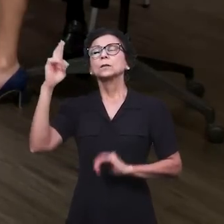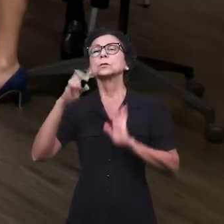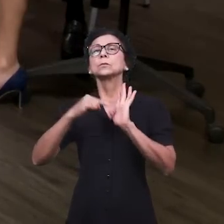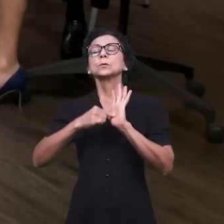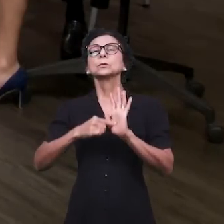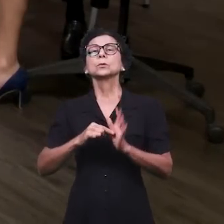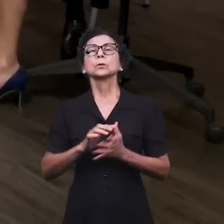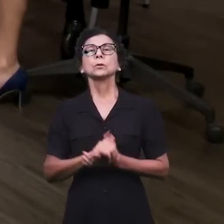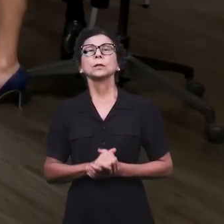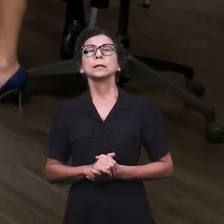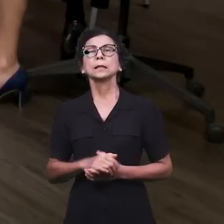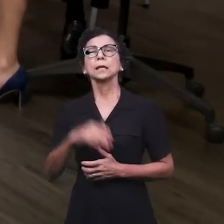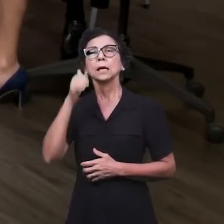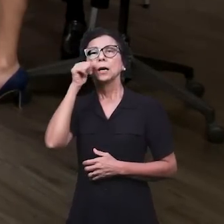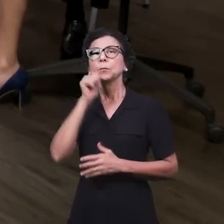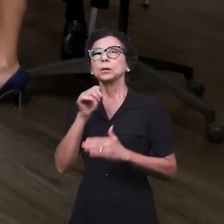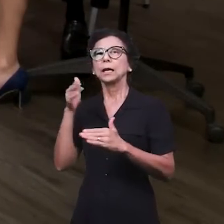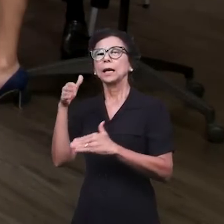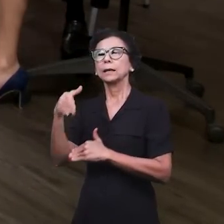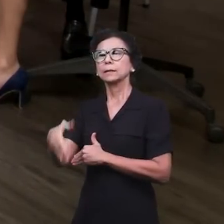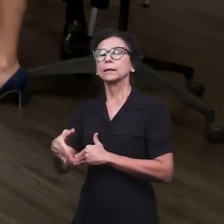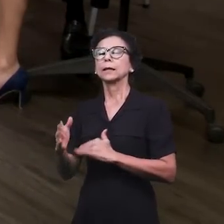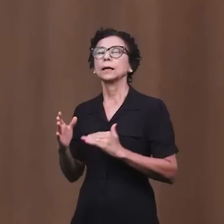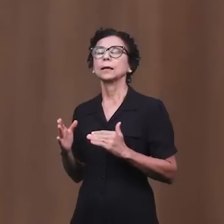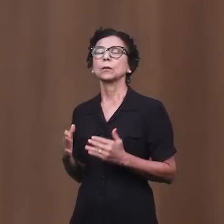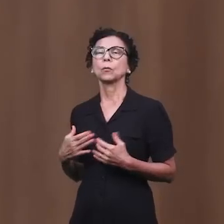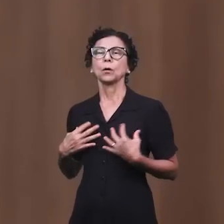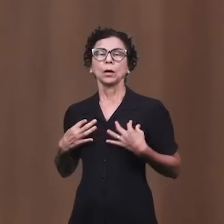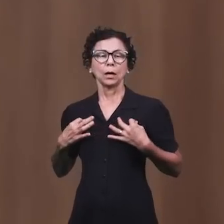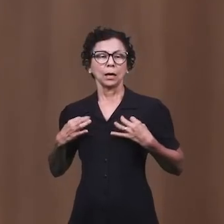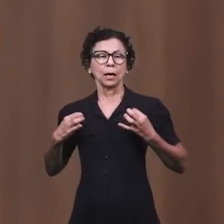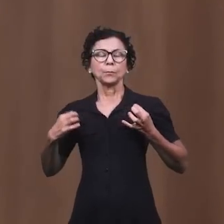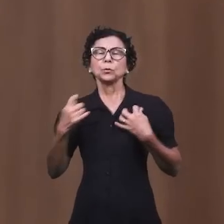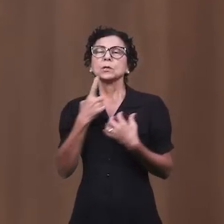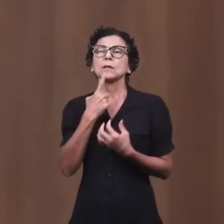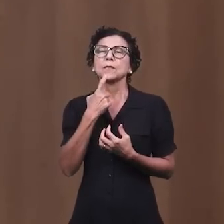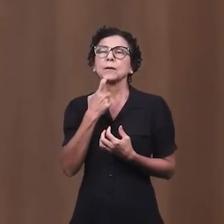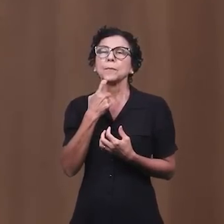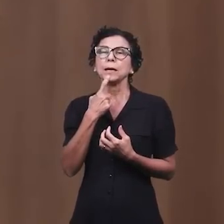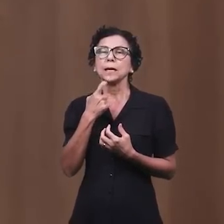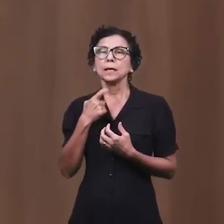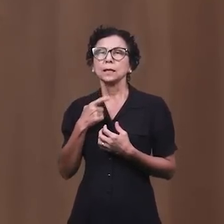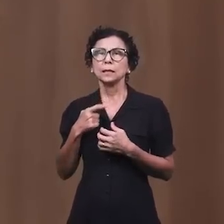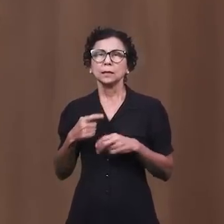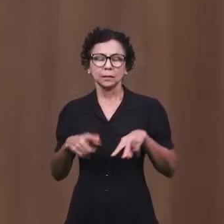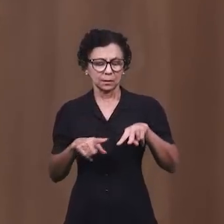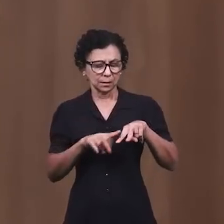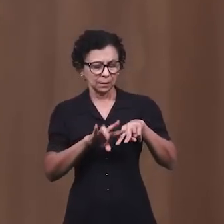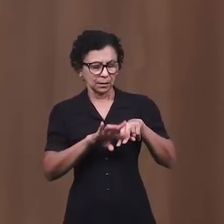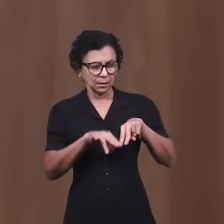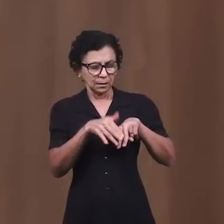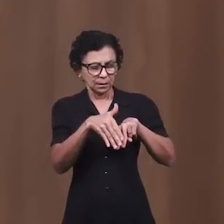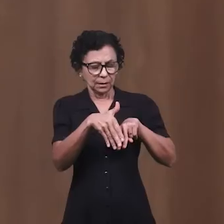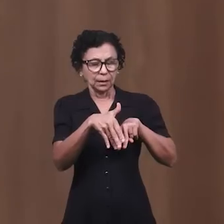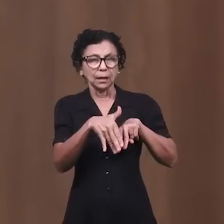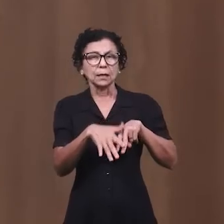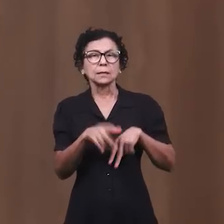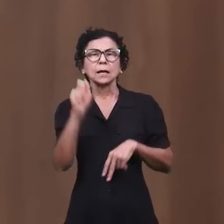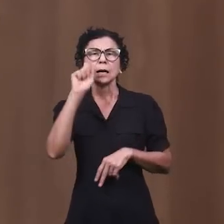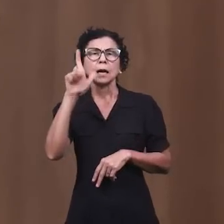mostrou que vai entrar hoje aqui uma mulher com a blusa vermelha, com a saia azul, e ela tem o cabelo penteado para o lado direito. Que é